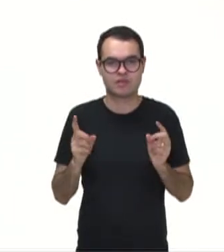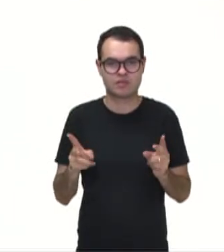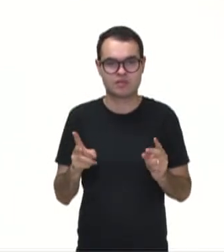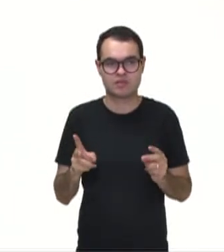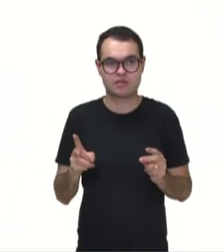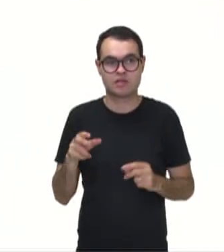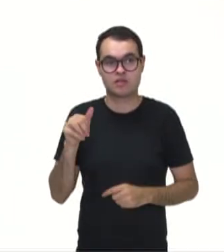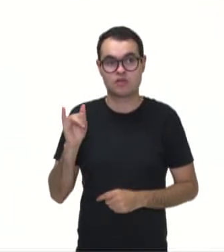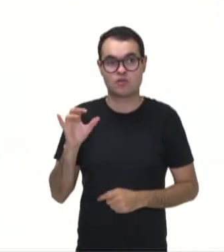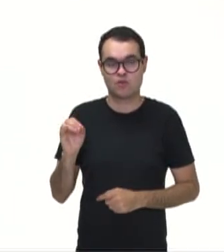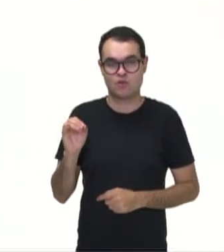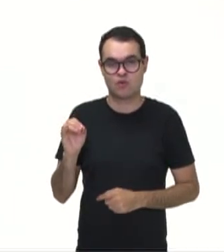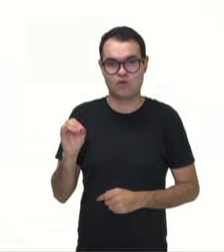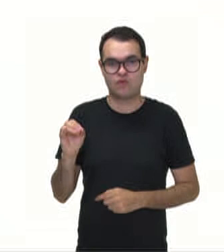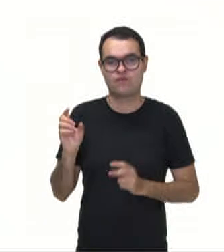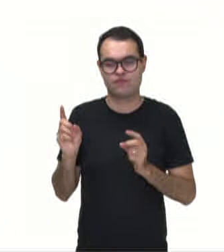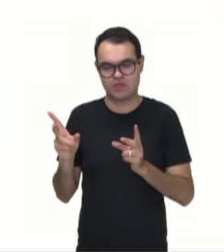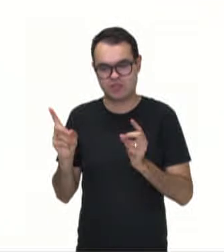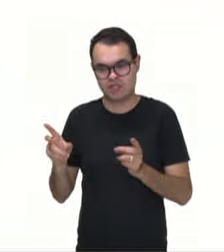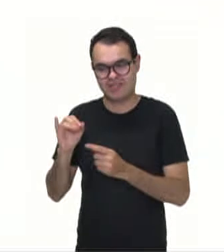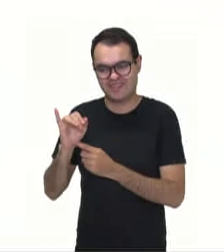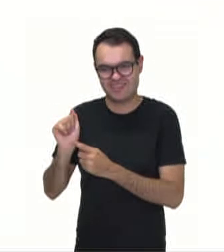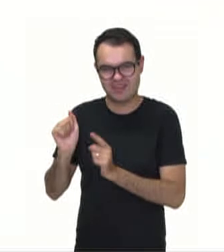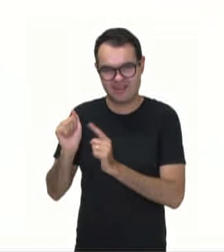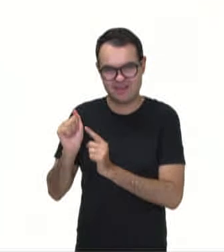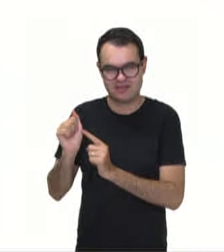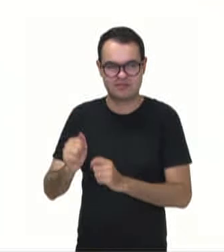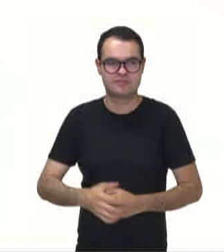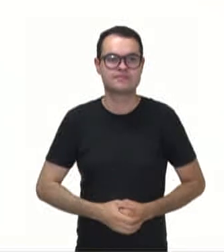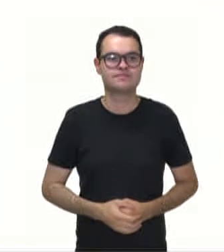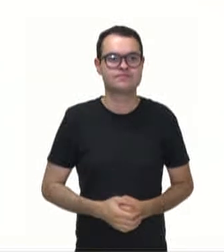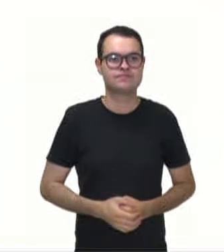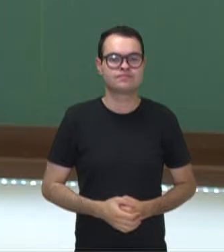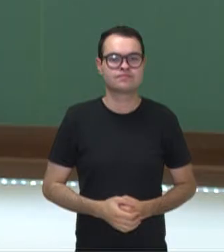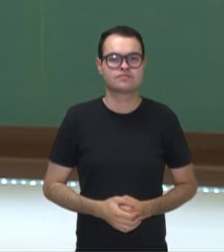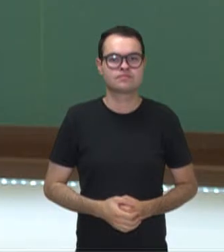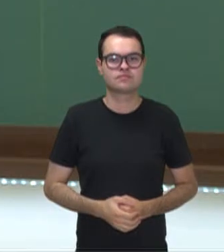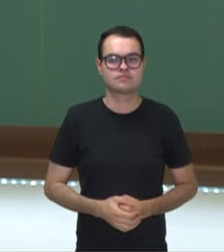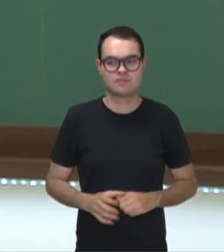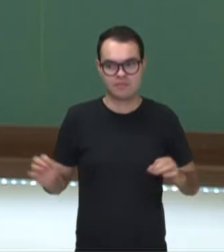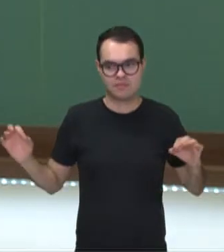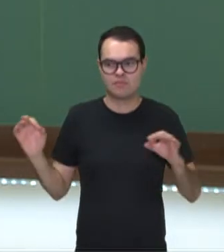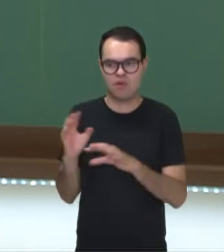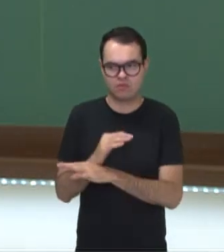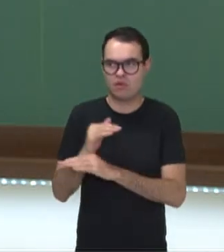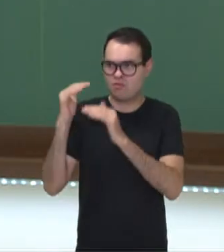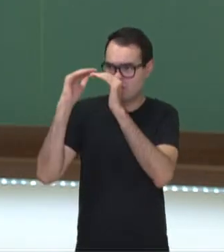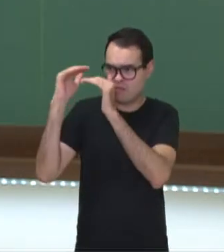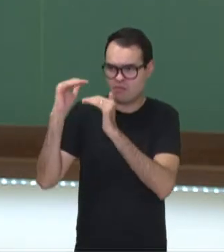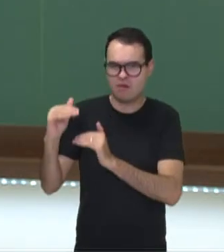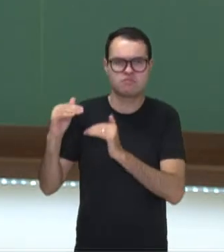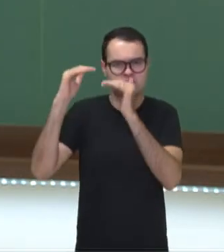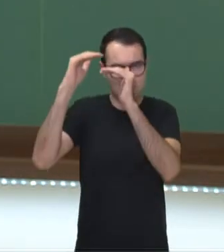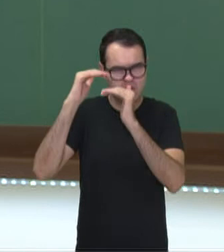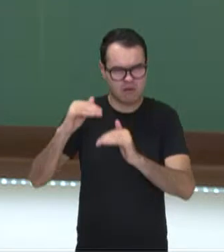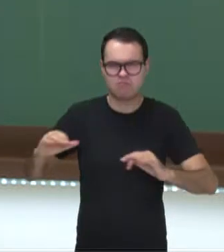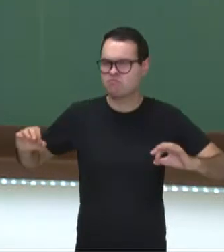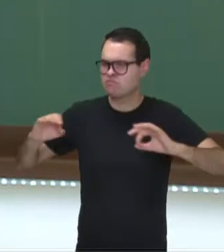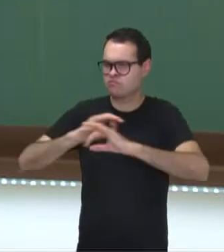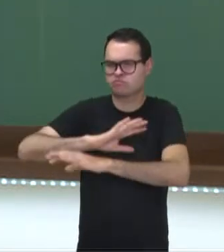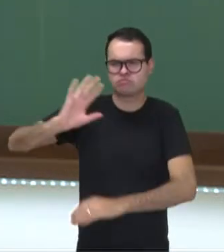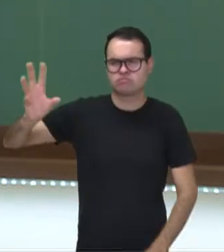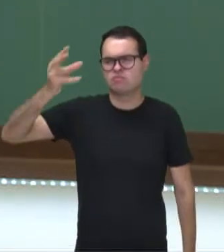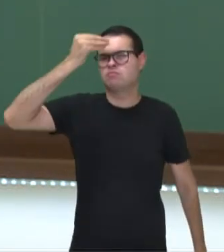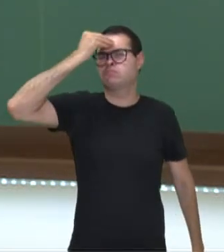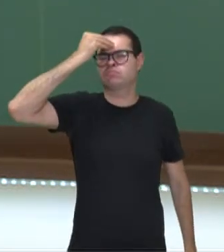eu venderia. E agora que a gente estudou tudo, já sabemos, estamos craques aí